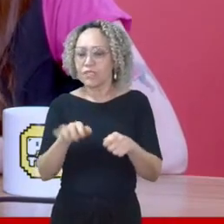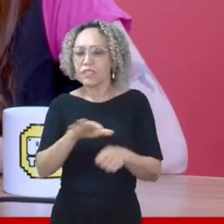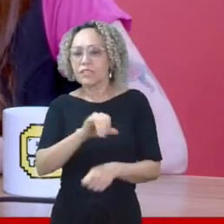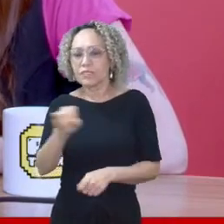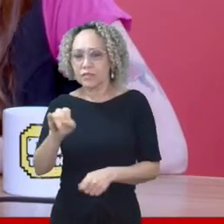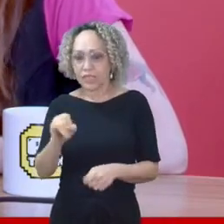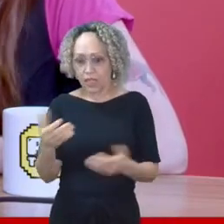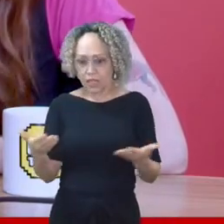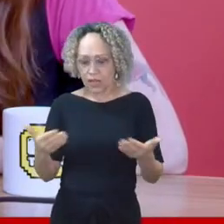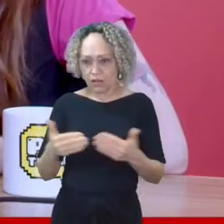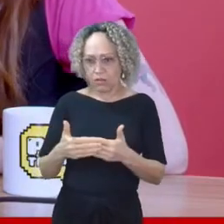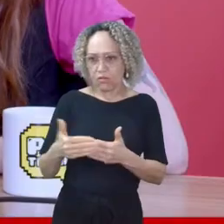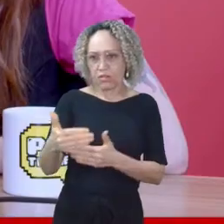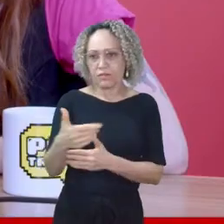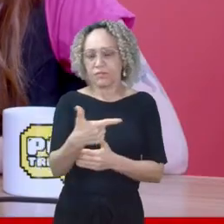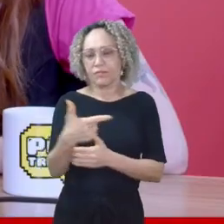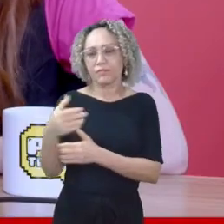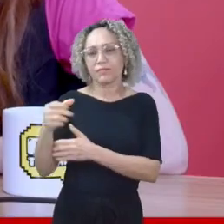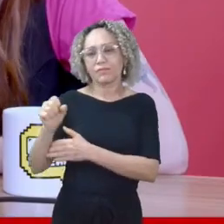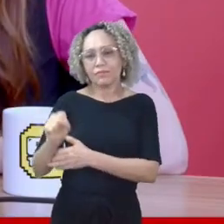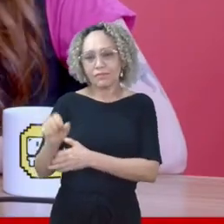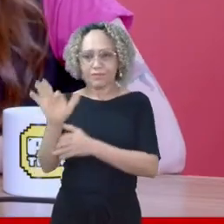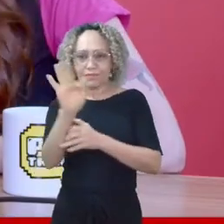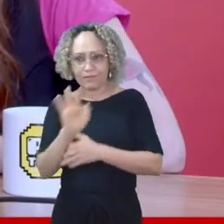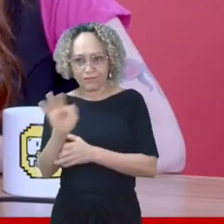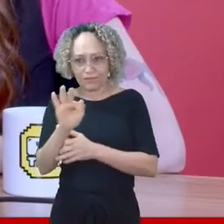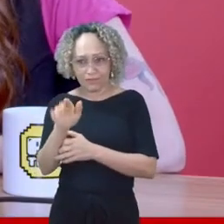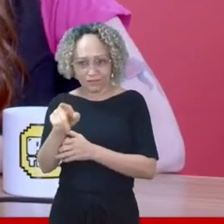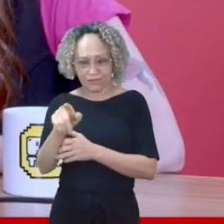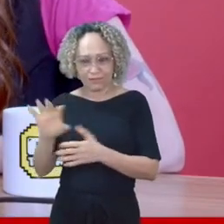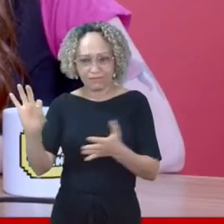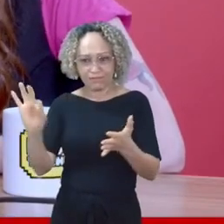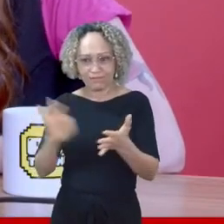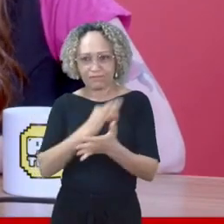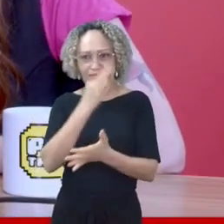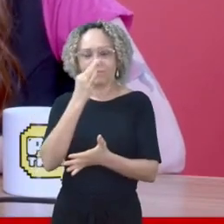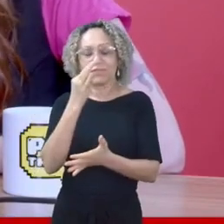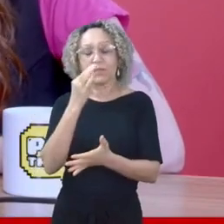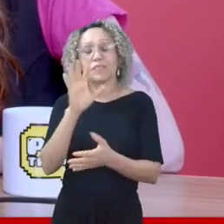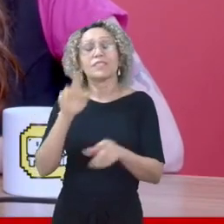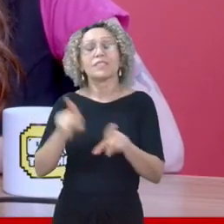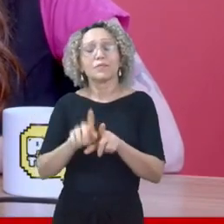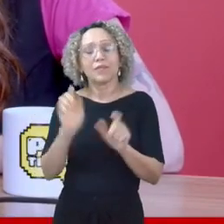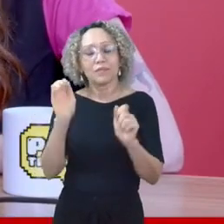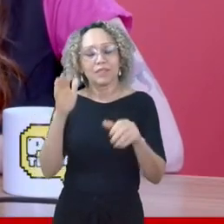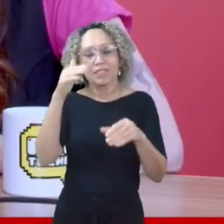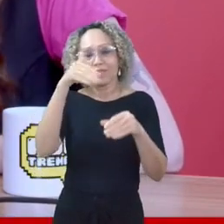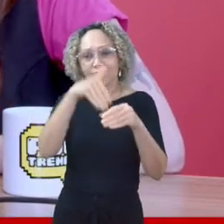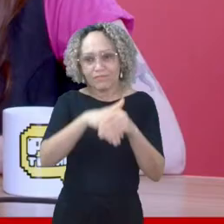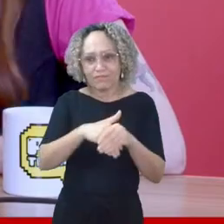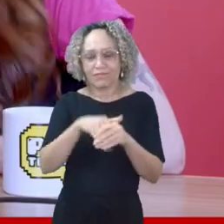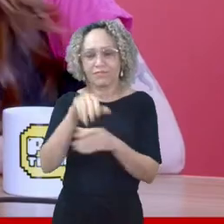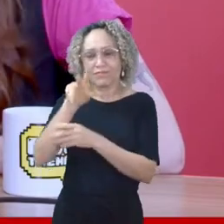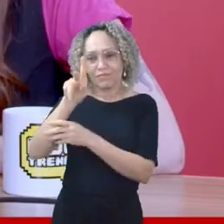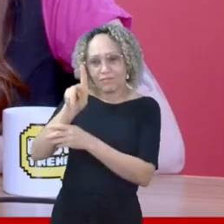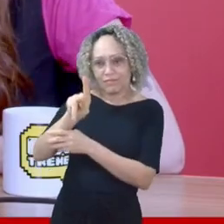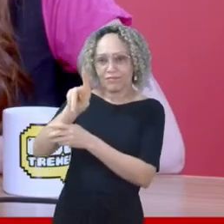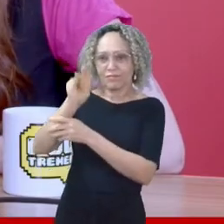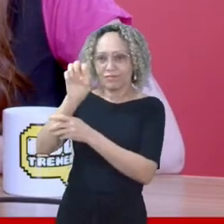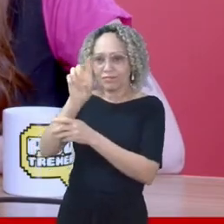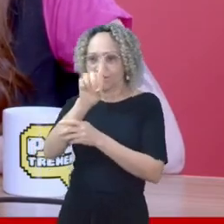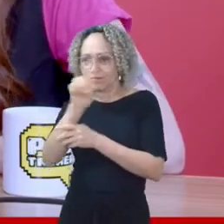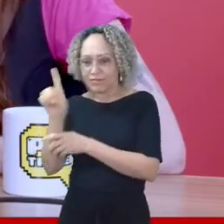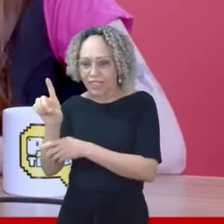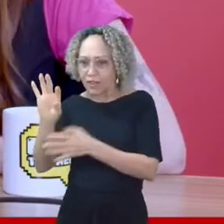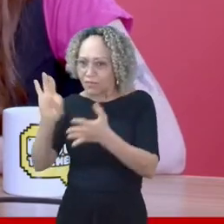esse ano até o dia 28 de fevereiro participa das eleições do PED. Então, se filie-se, gente, vem com